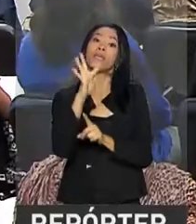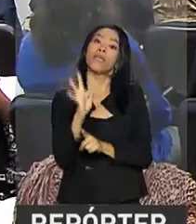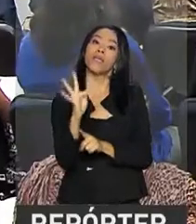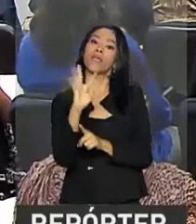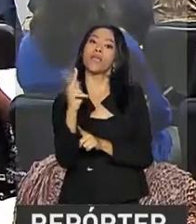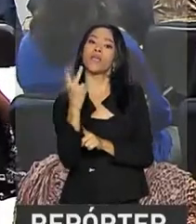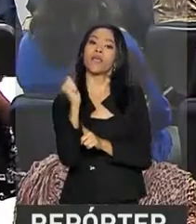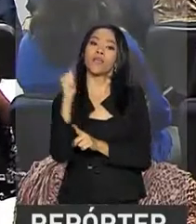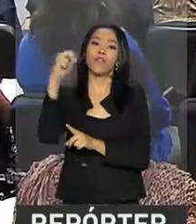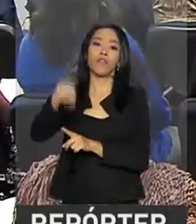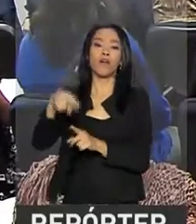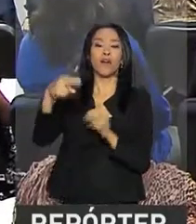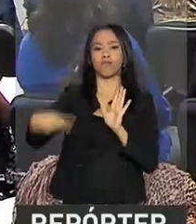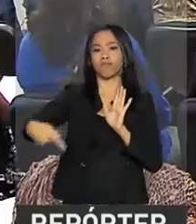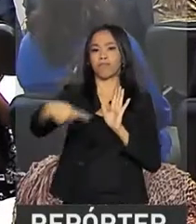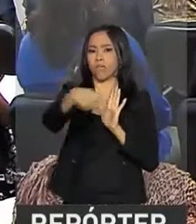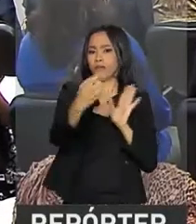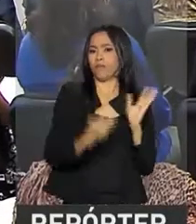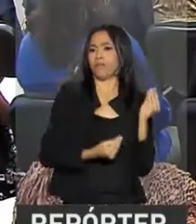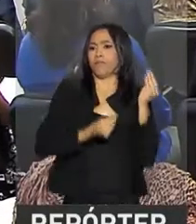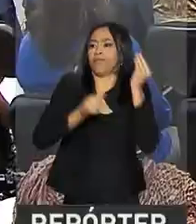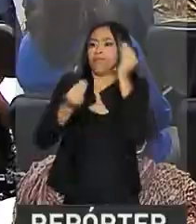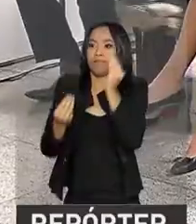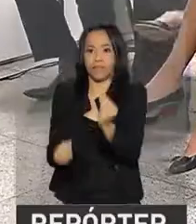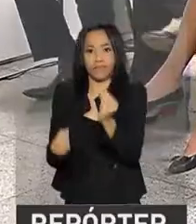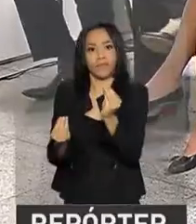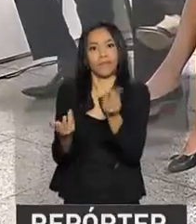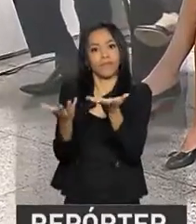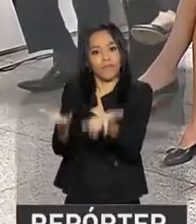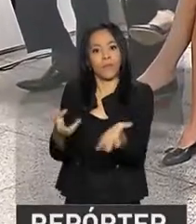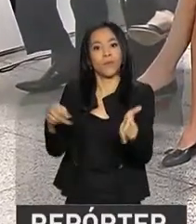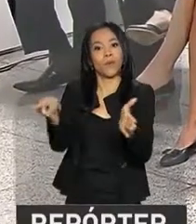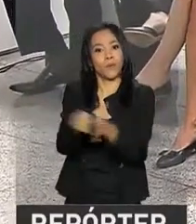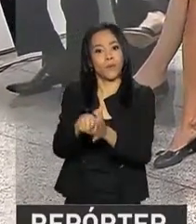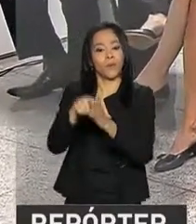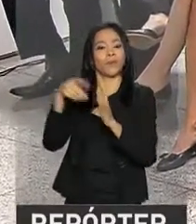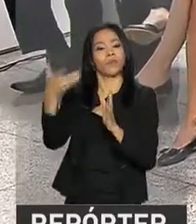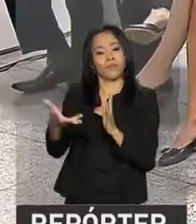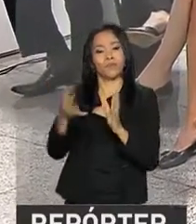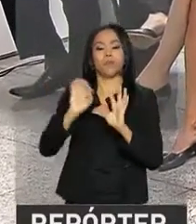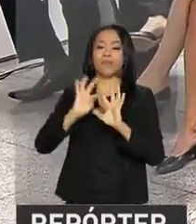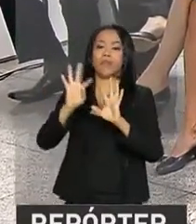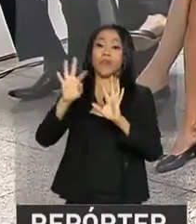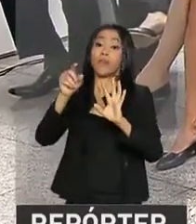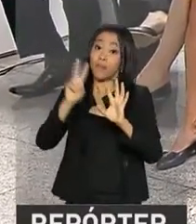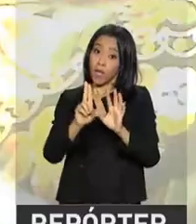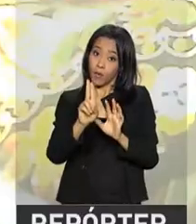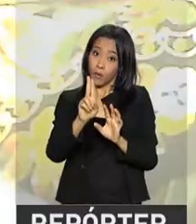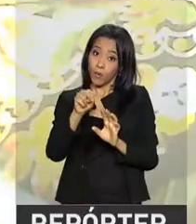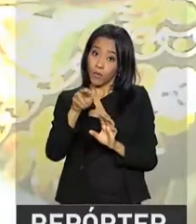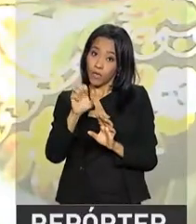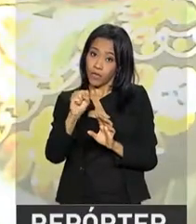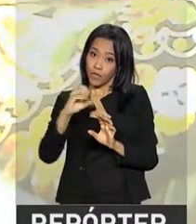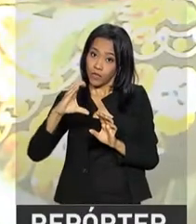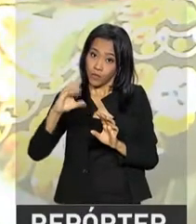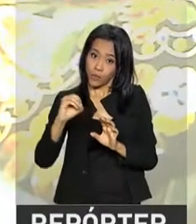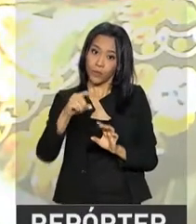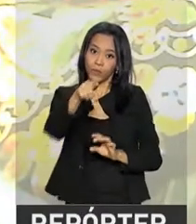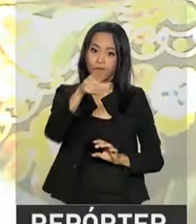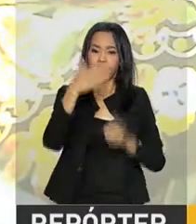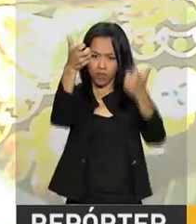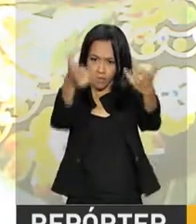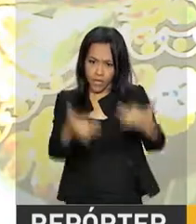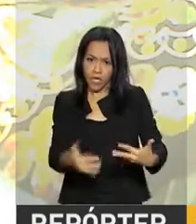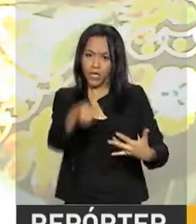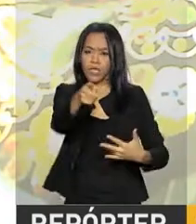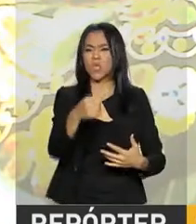para a Organização das Nações Unidas para a Educação, a Ciência e a Cultura, Unesco. A questão do próprio boi já